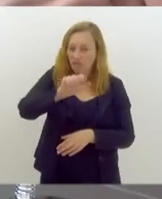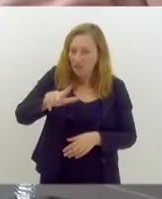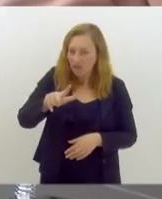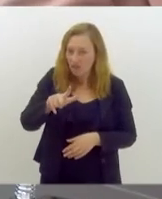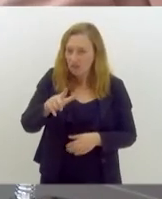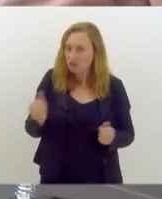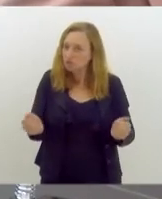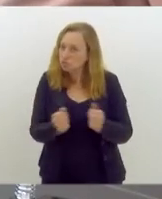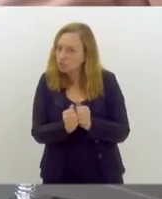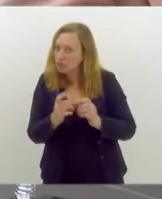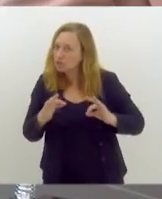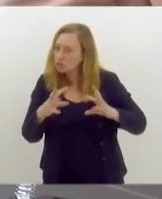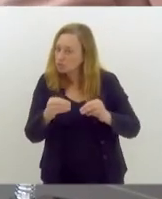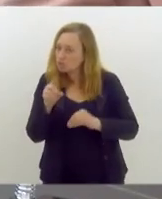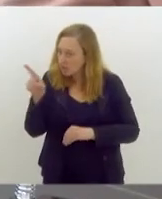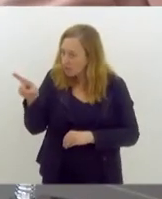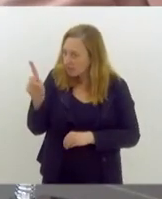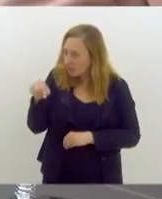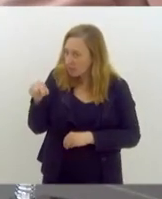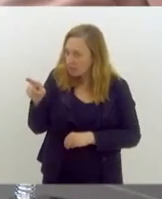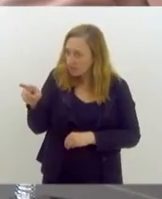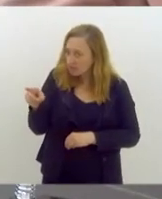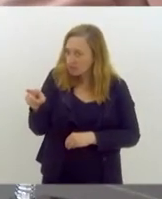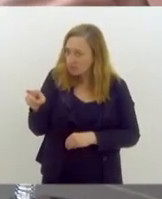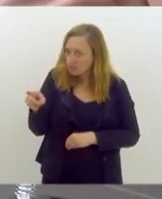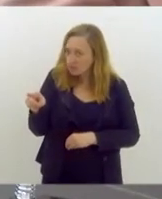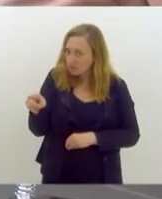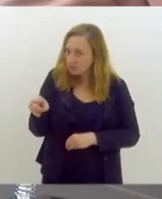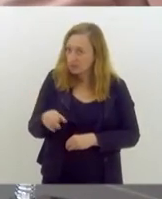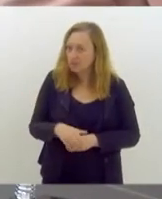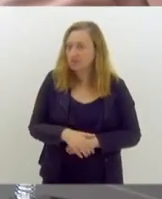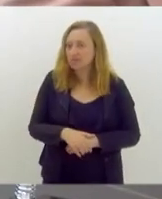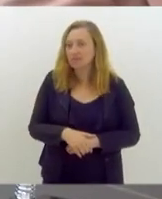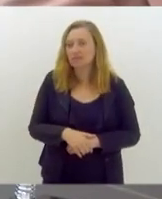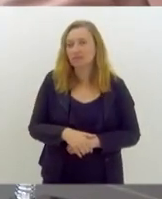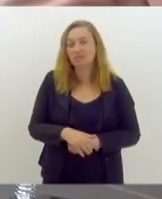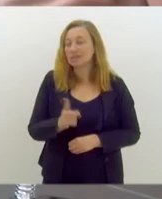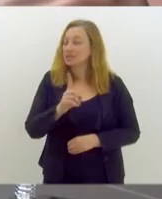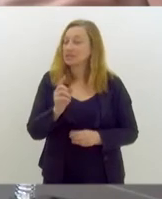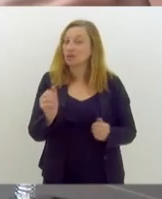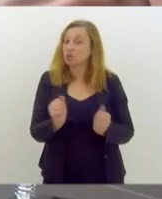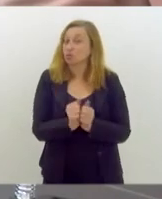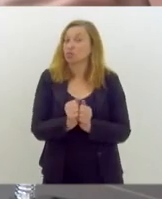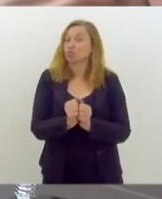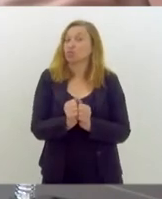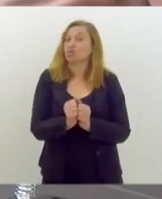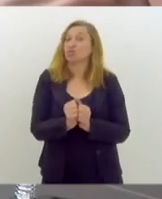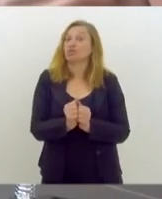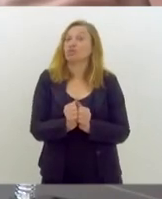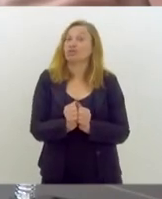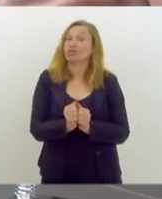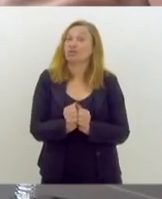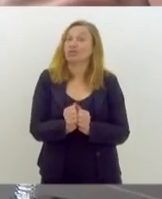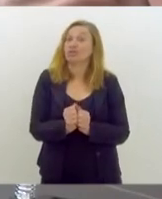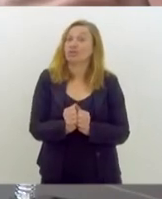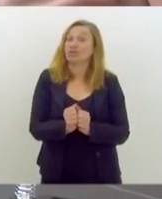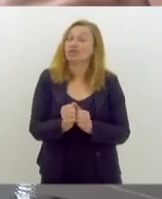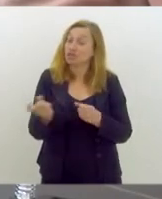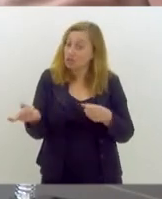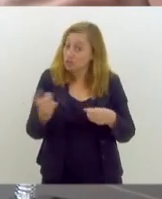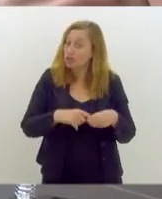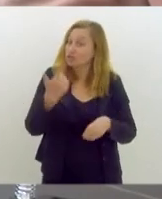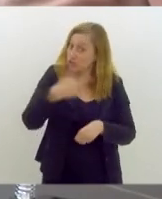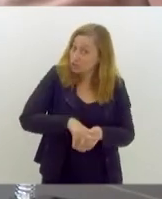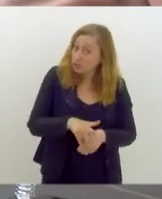juntado isso tudo lá né Rafael mas se não juntou a gente a gente reencaminha